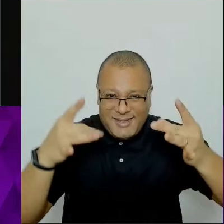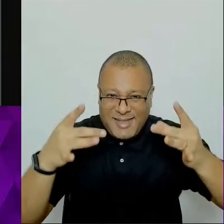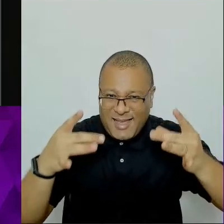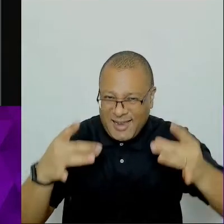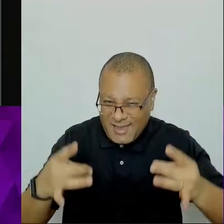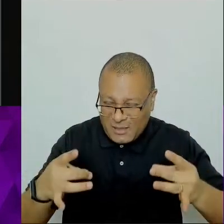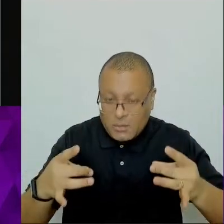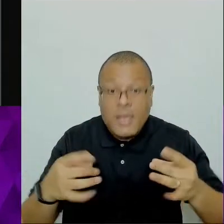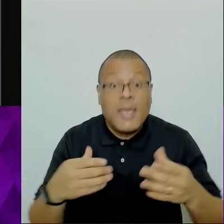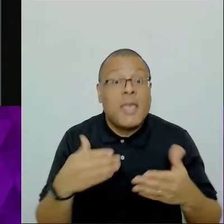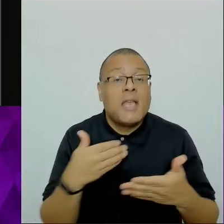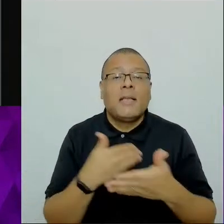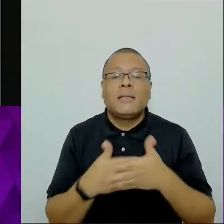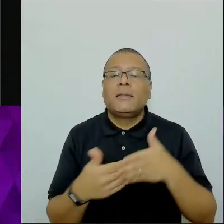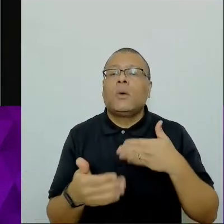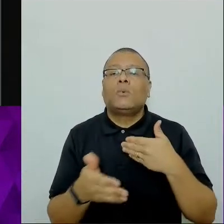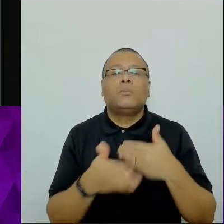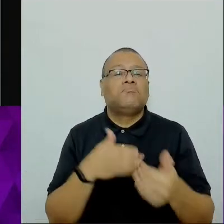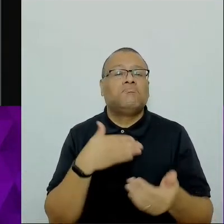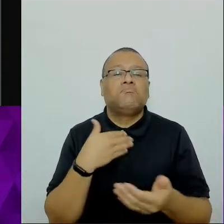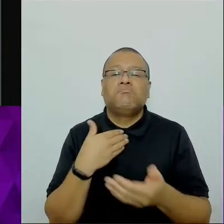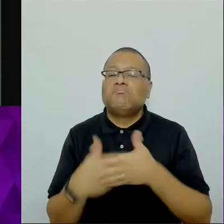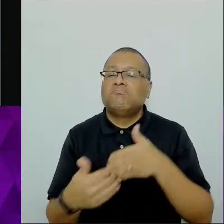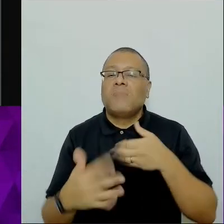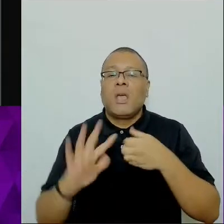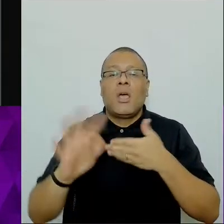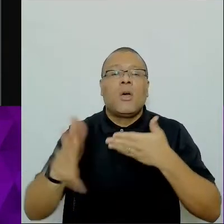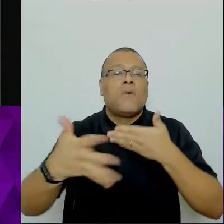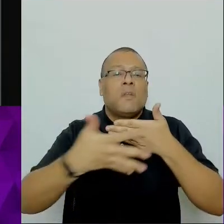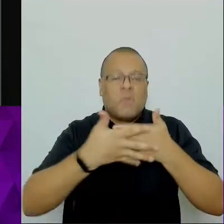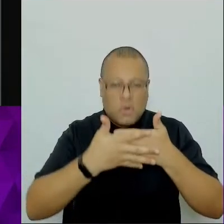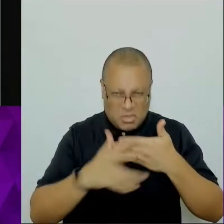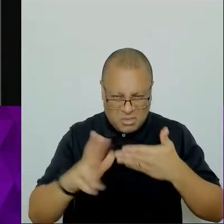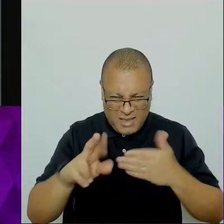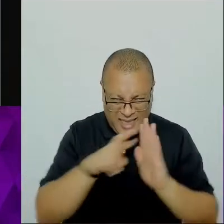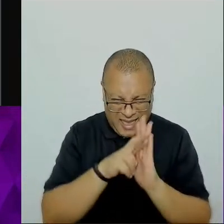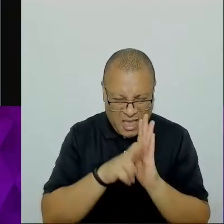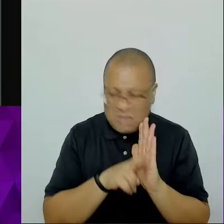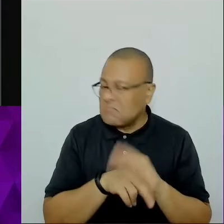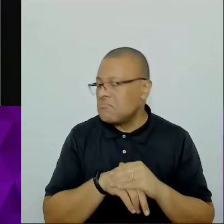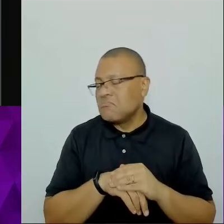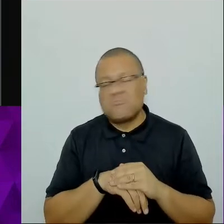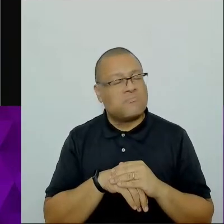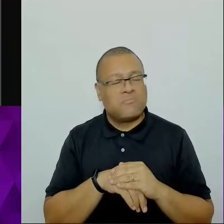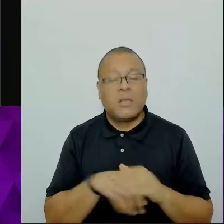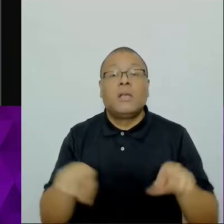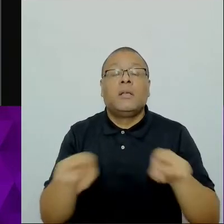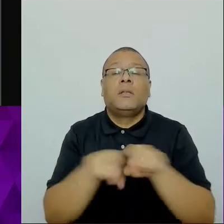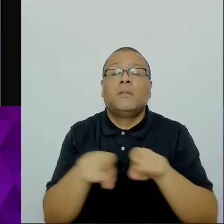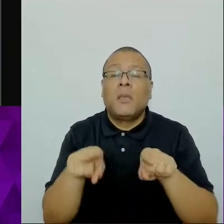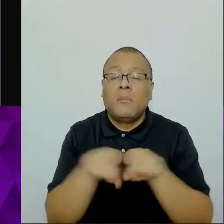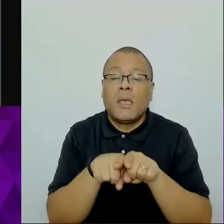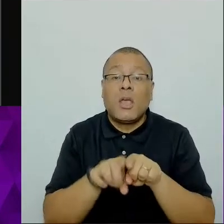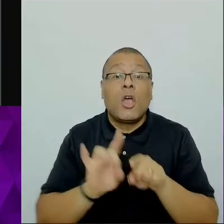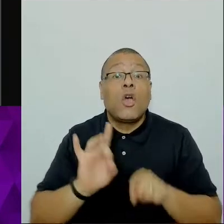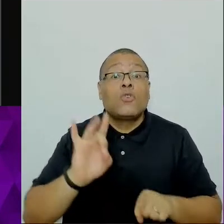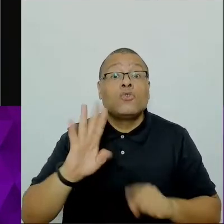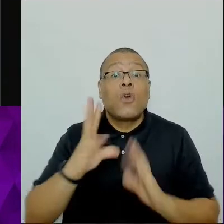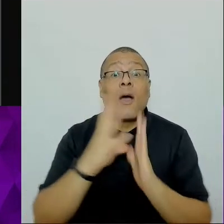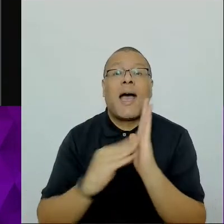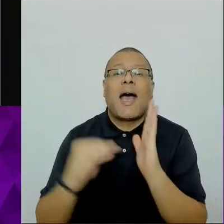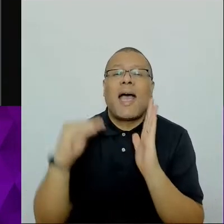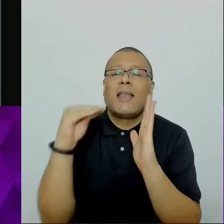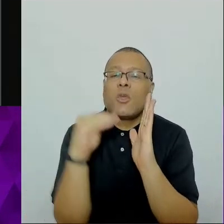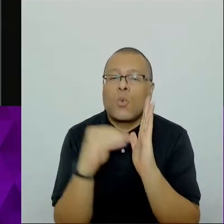é independente, ele é agnóstico a framework, ele não está sendo utilizado o framework nele, não está sendo, é apenas a linguagem de programação